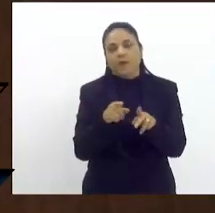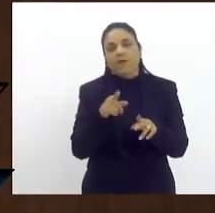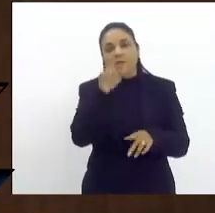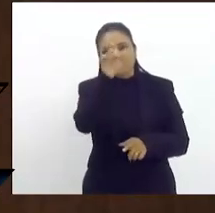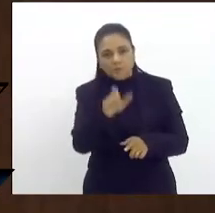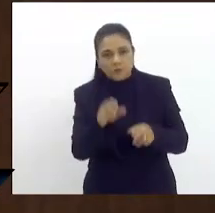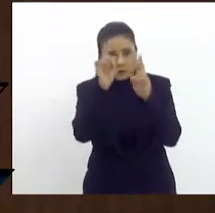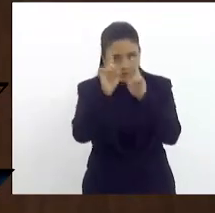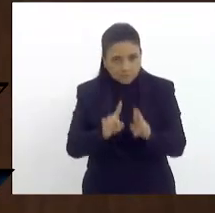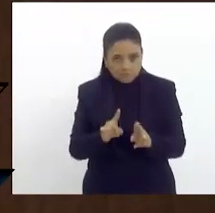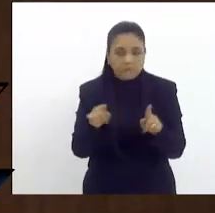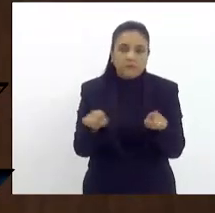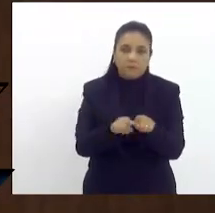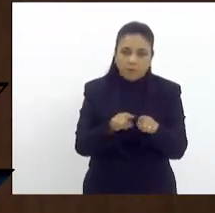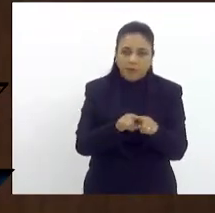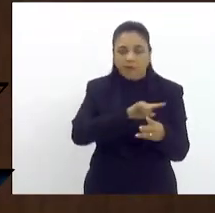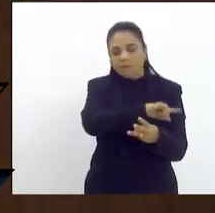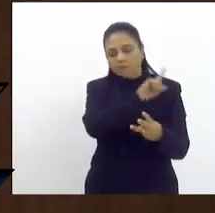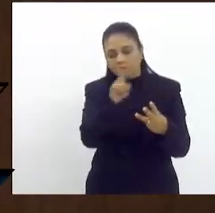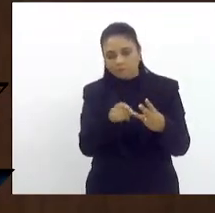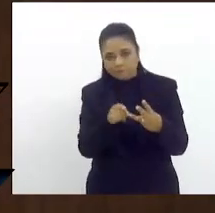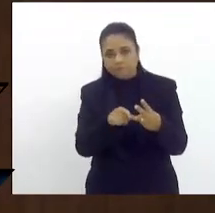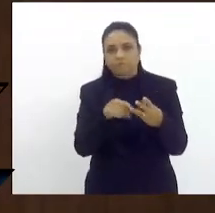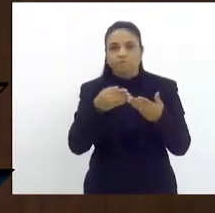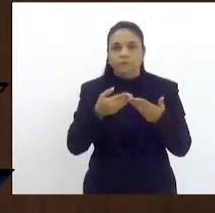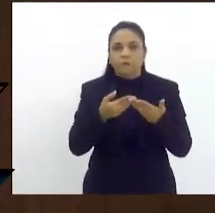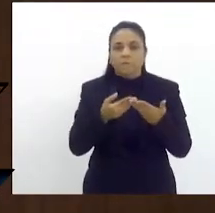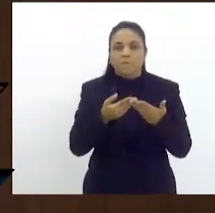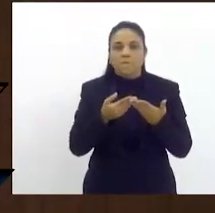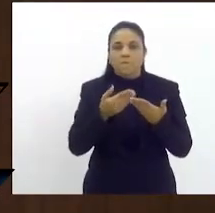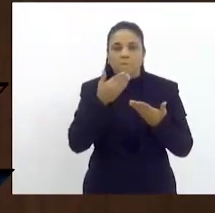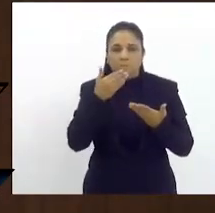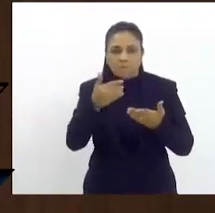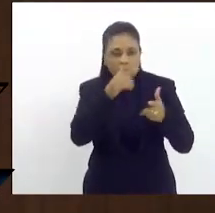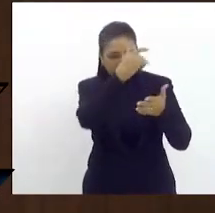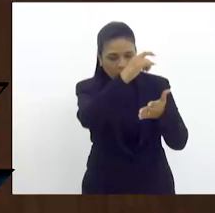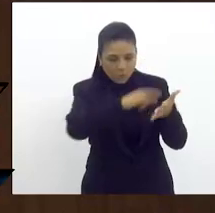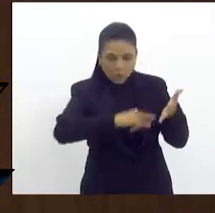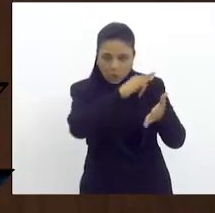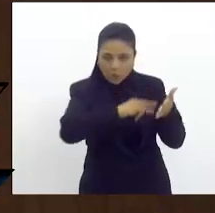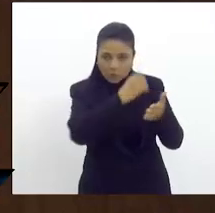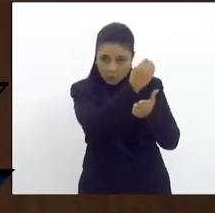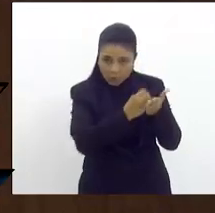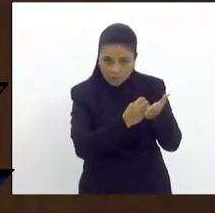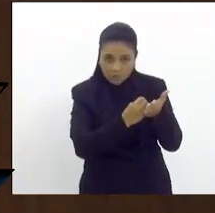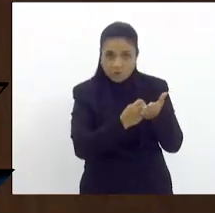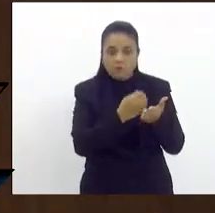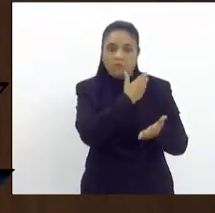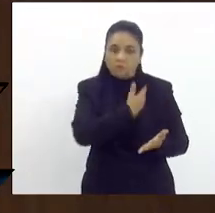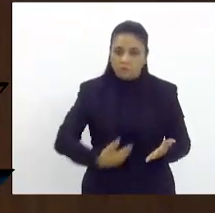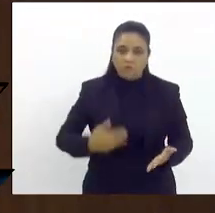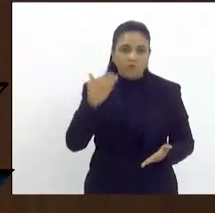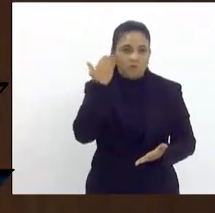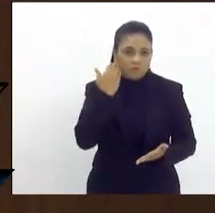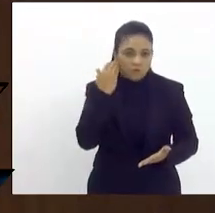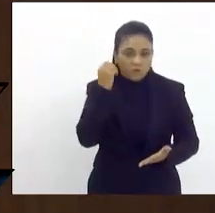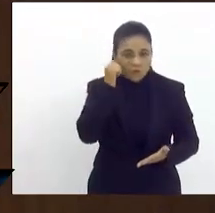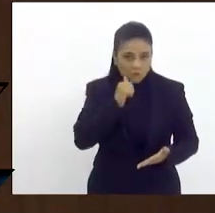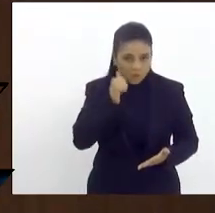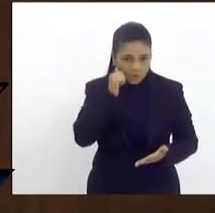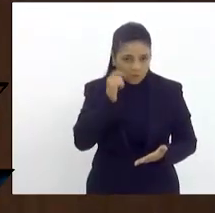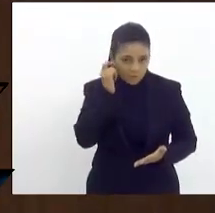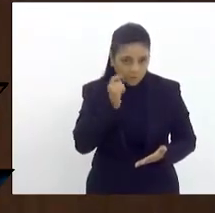protocolando outra indicação ao Governador né que foi essa da bolsa atleta então por favor